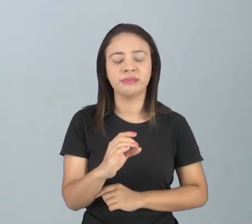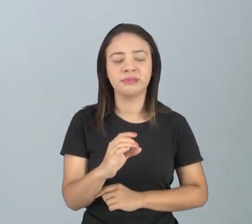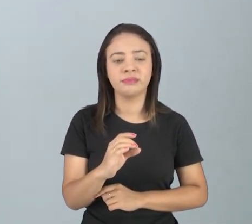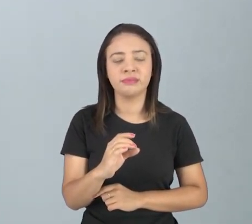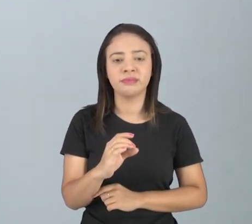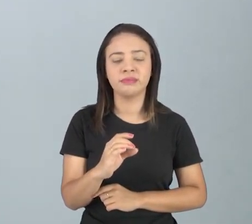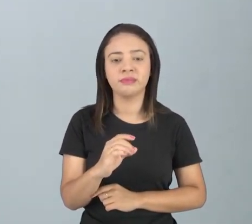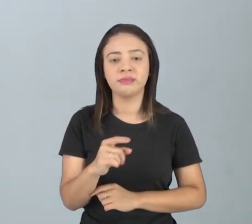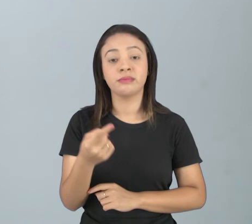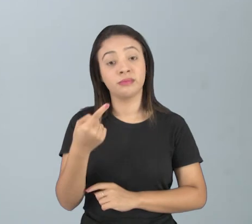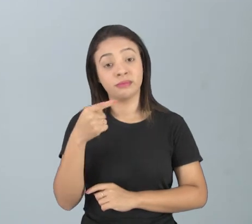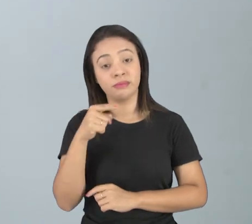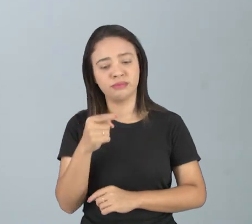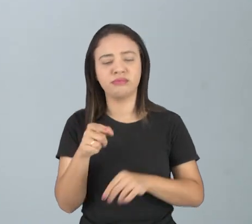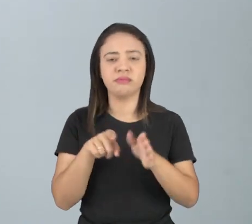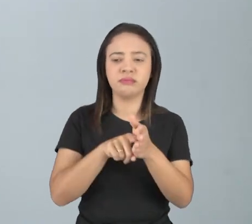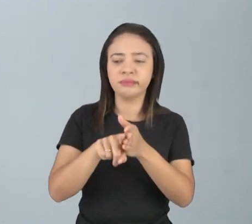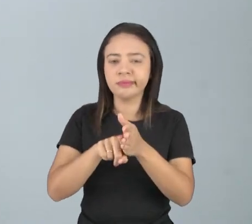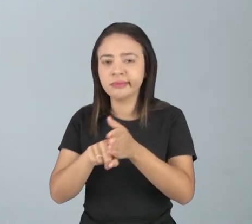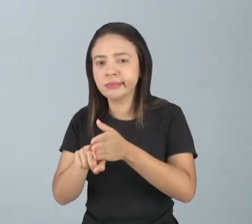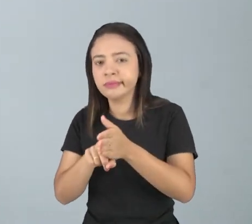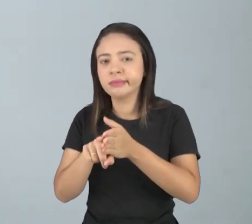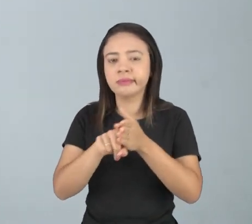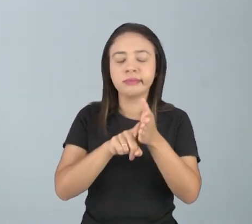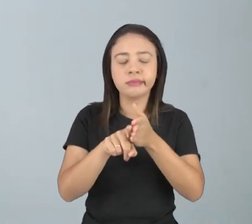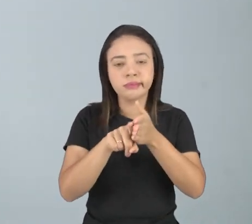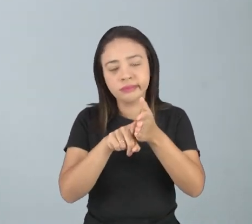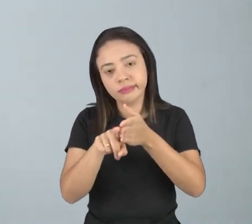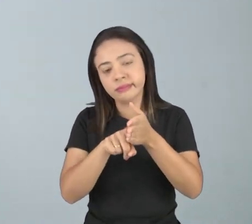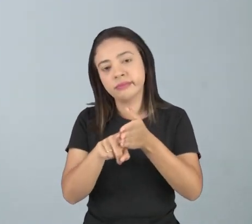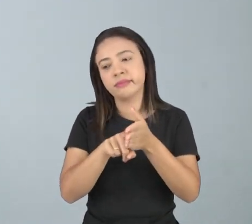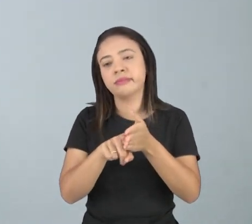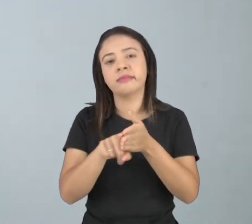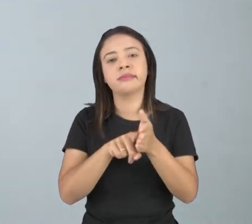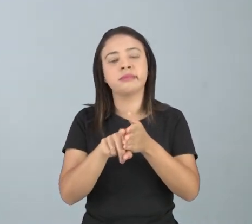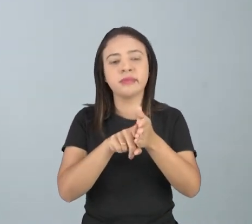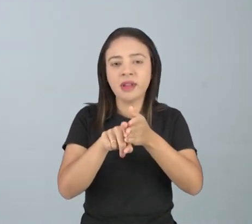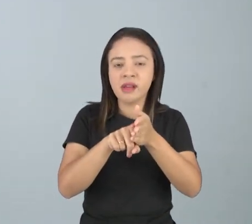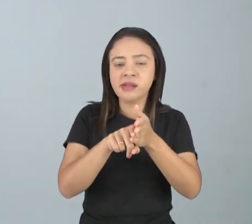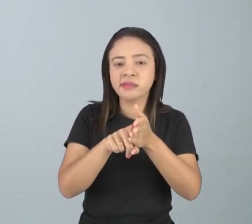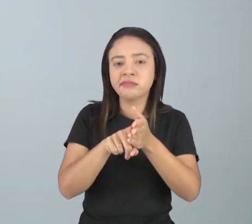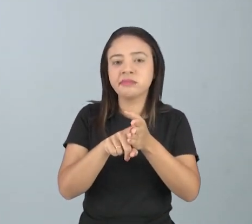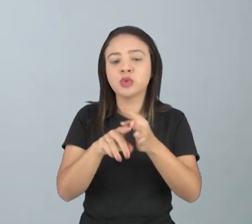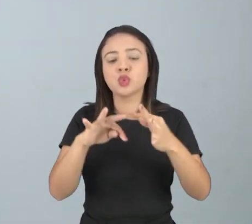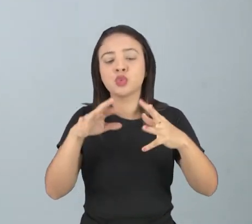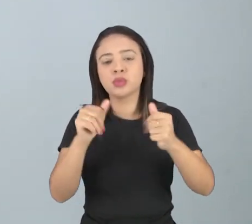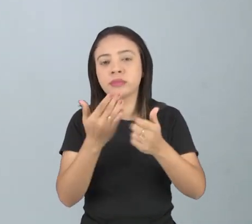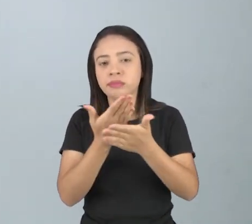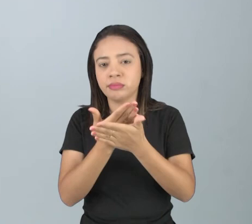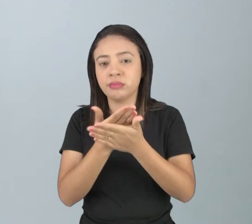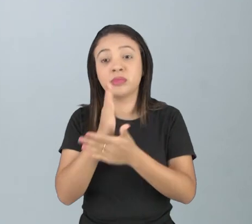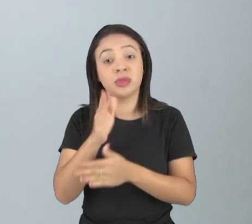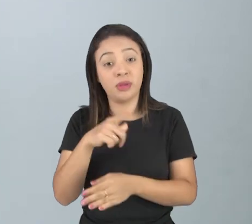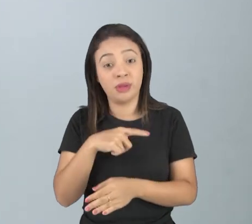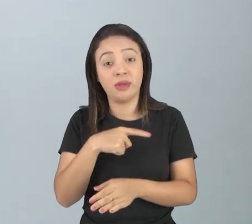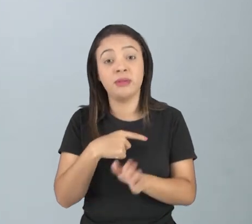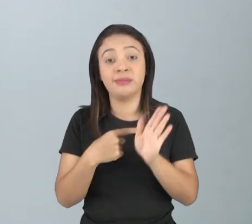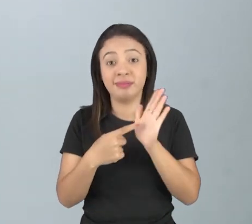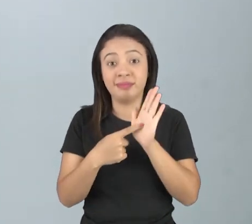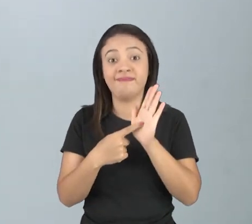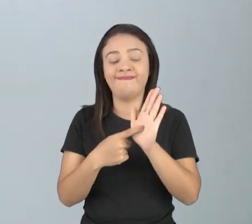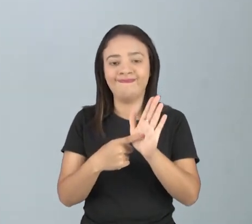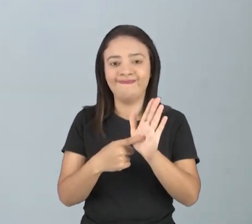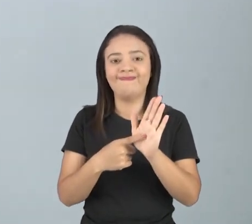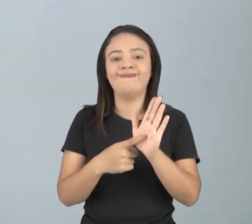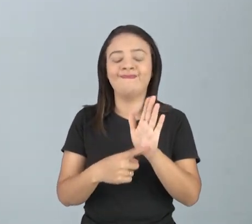.ceacre, aí você vai lá, procura, vai naqueles botãozinhos, vai lá procurar as aulas que já estão todas elas disponíveis para